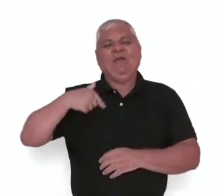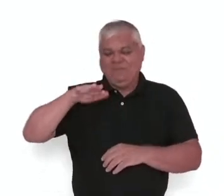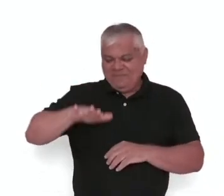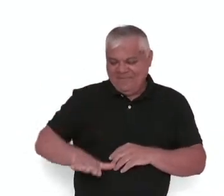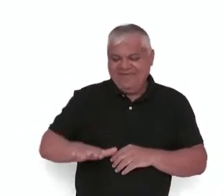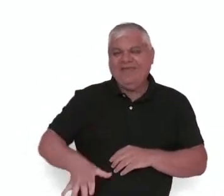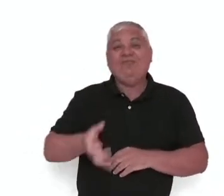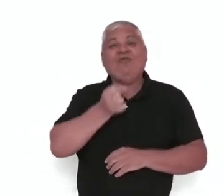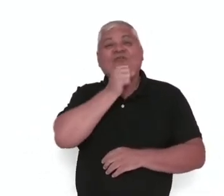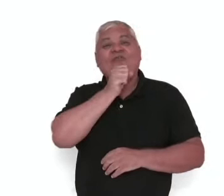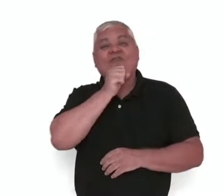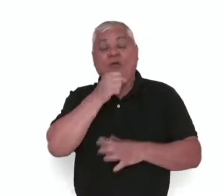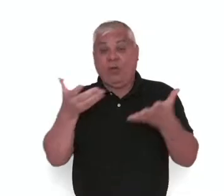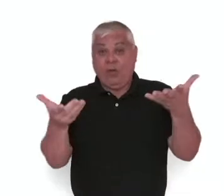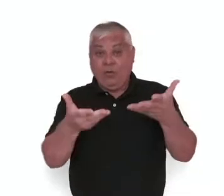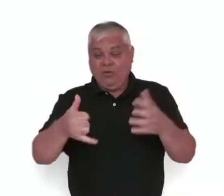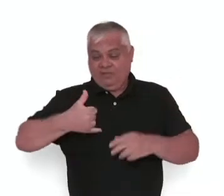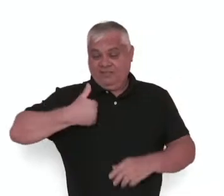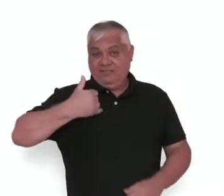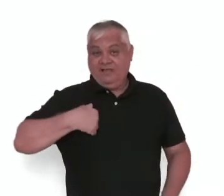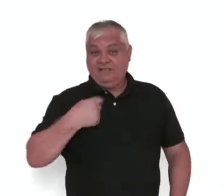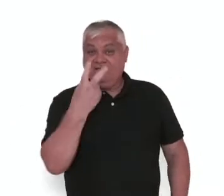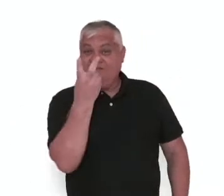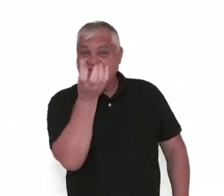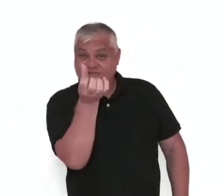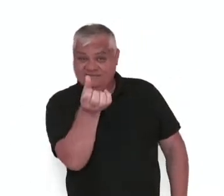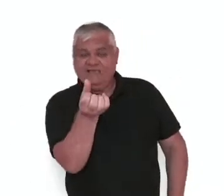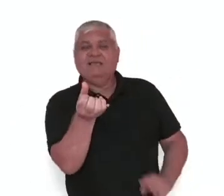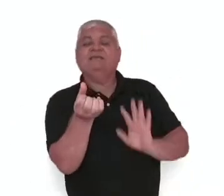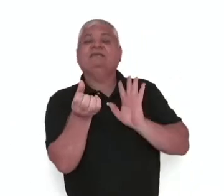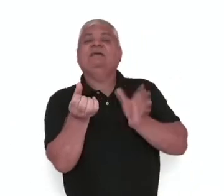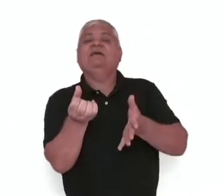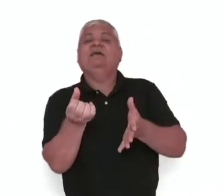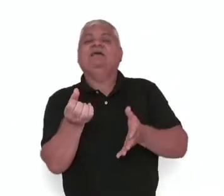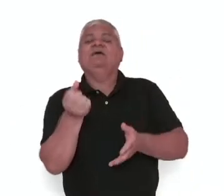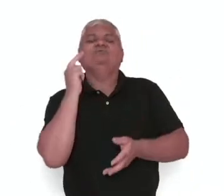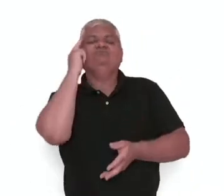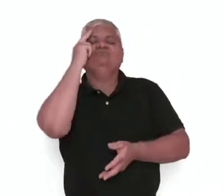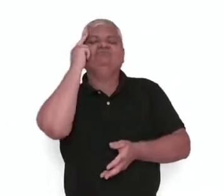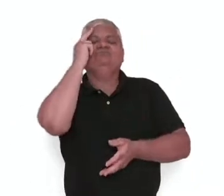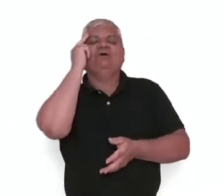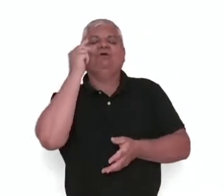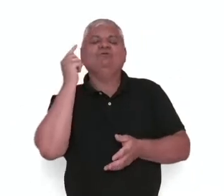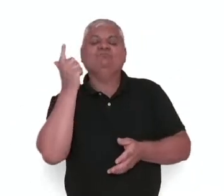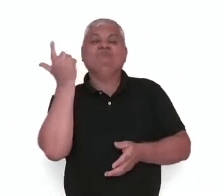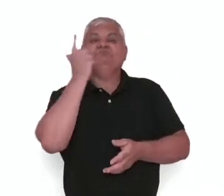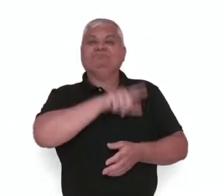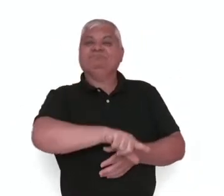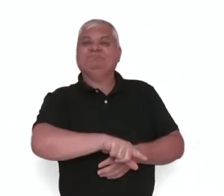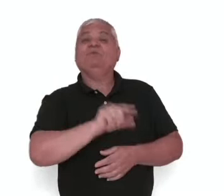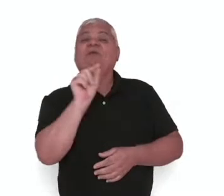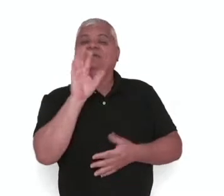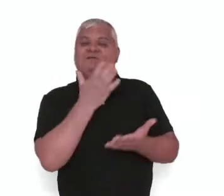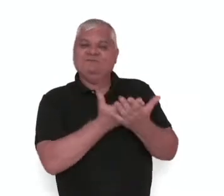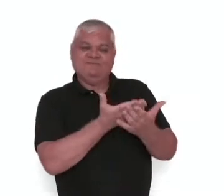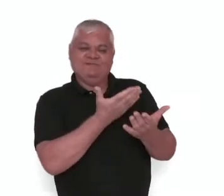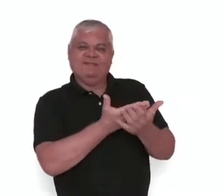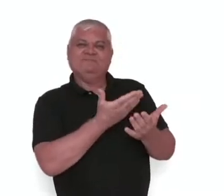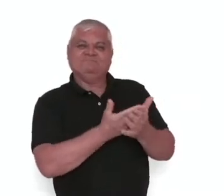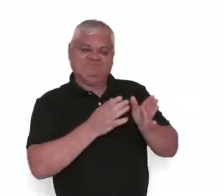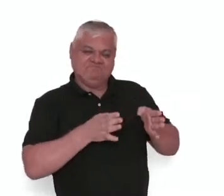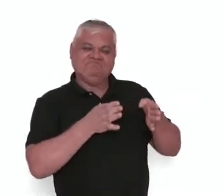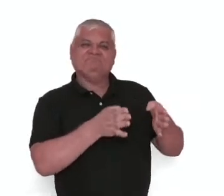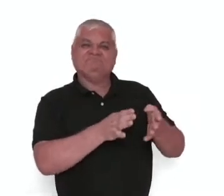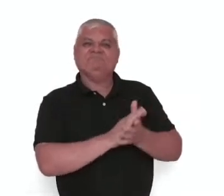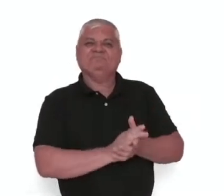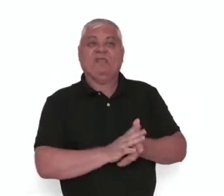avós. Hoje, aos 26 anos, estou realizando um sonho que é estudar. Um texto